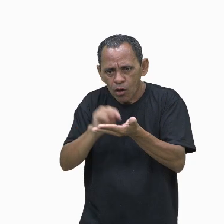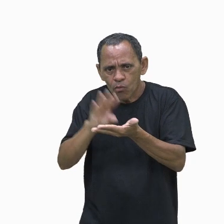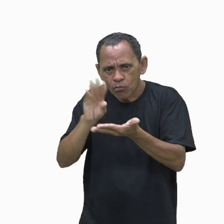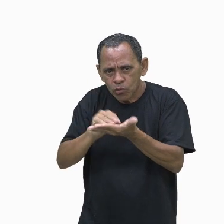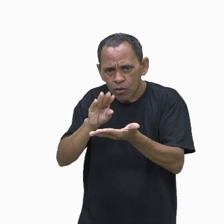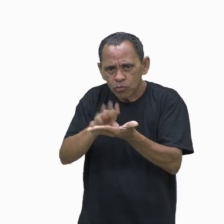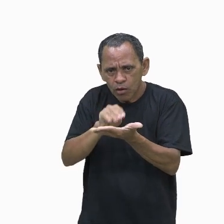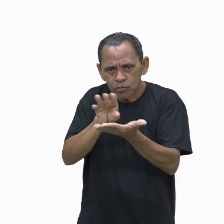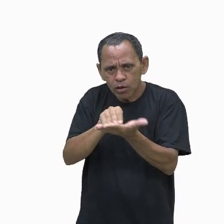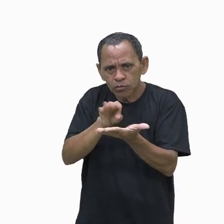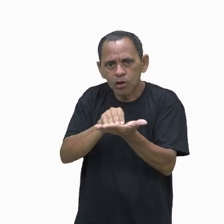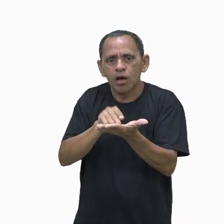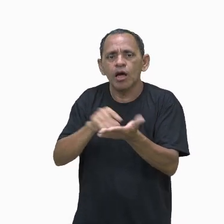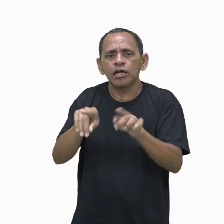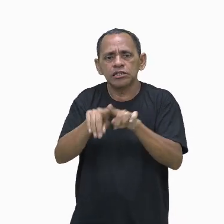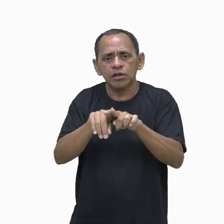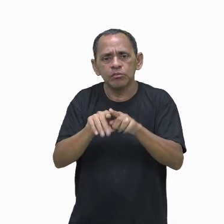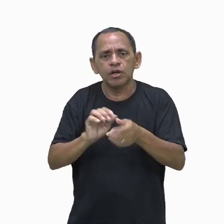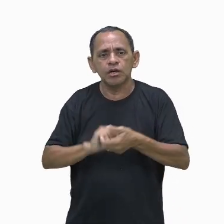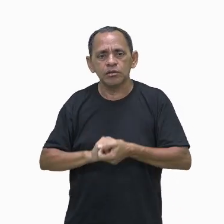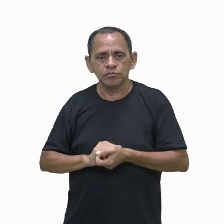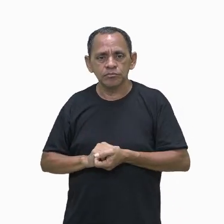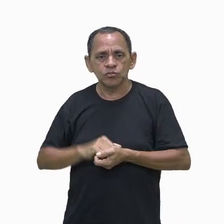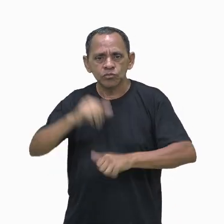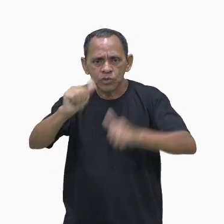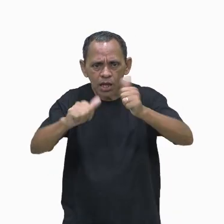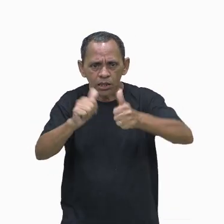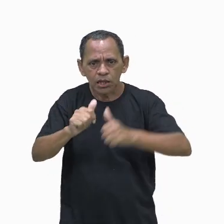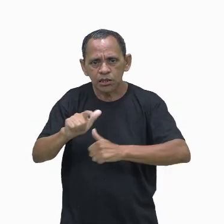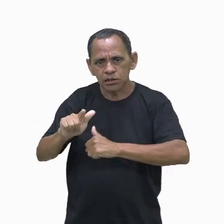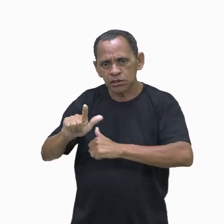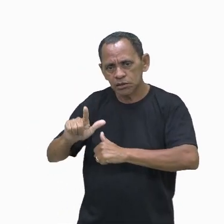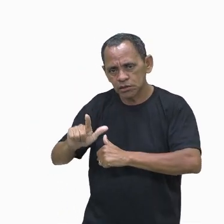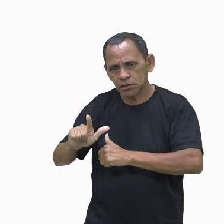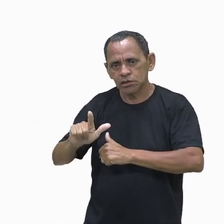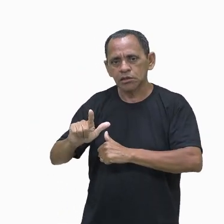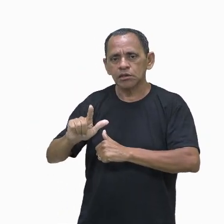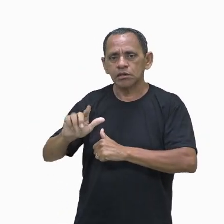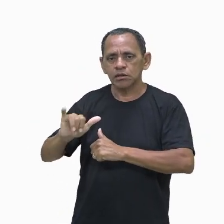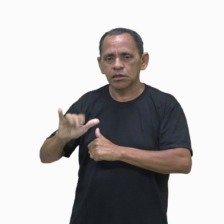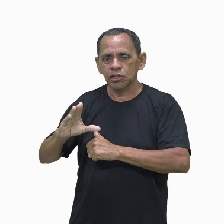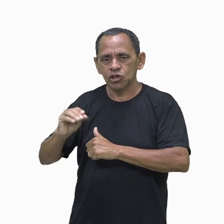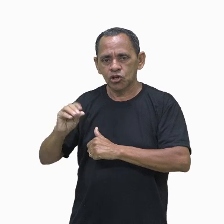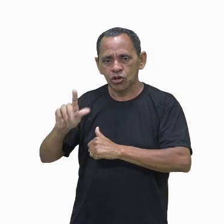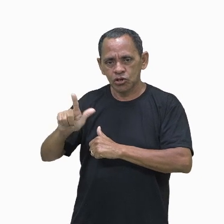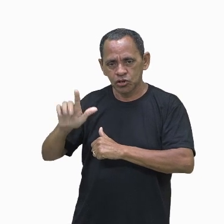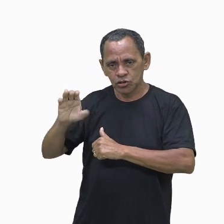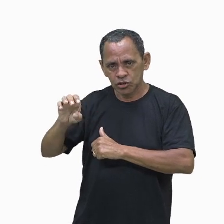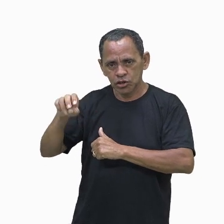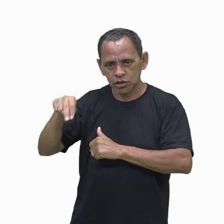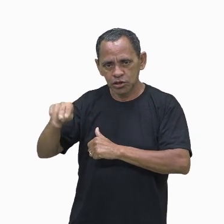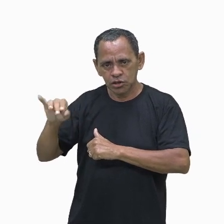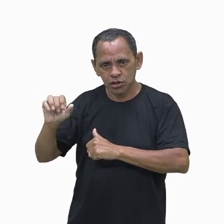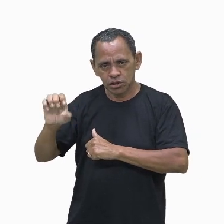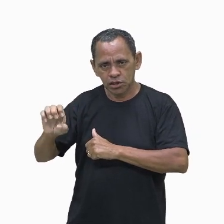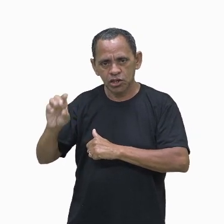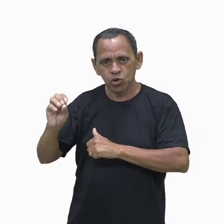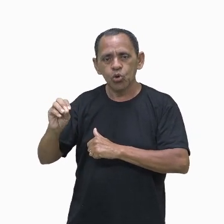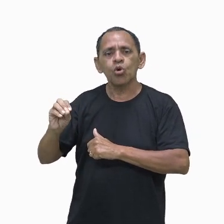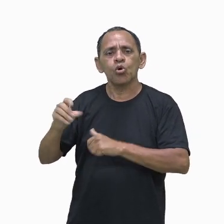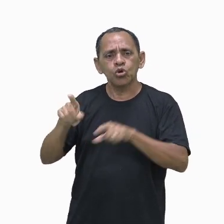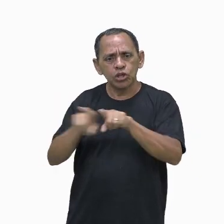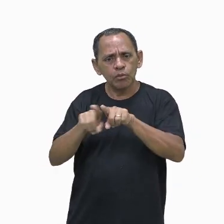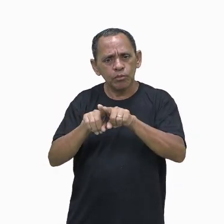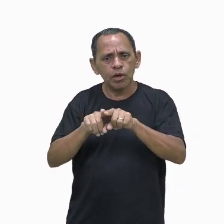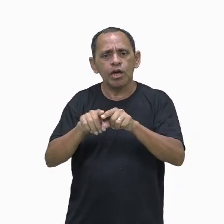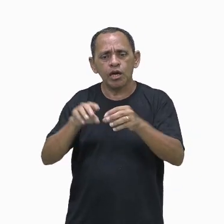ocorre na análise de glicogênio, seguido de componente estrutural das paredes celulares